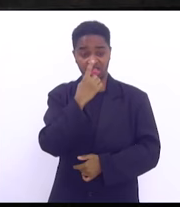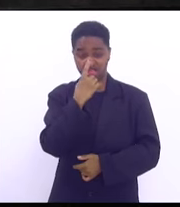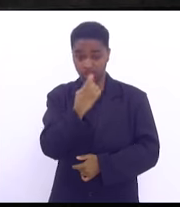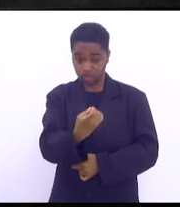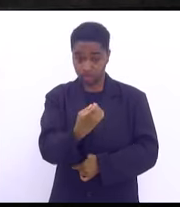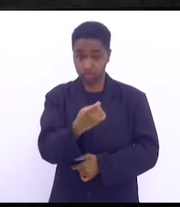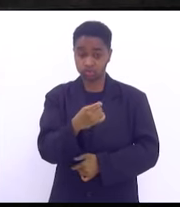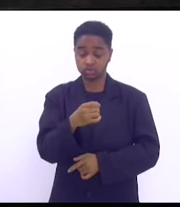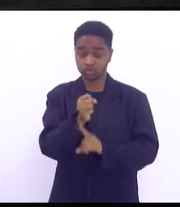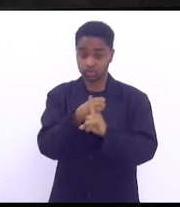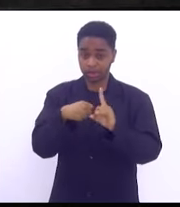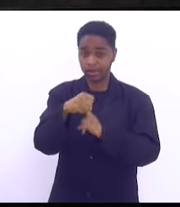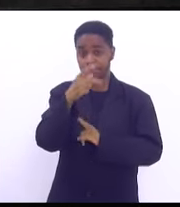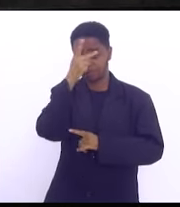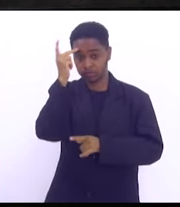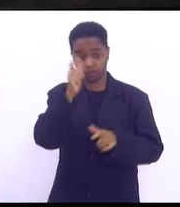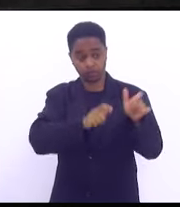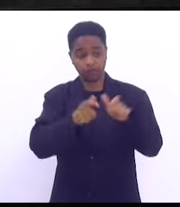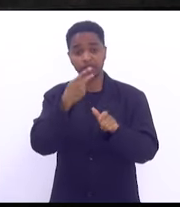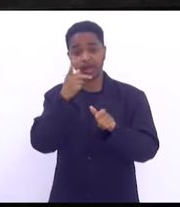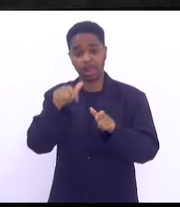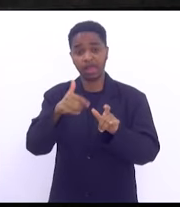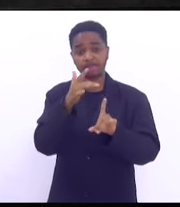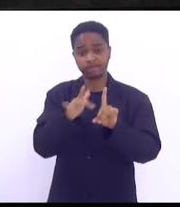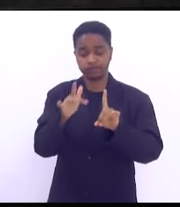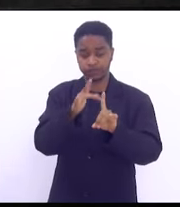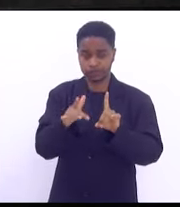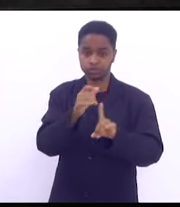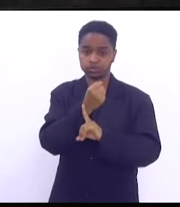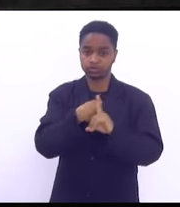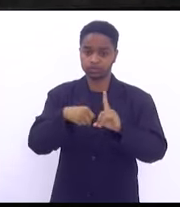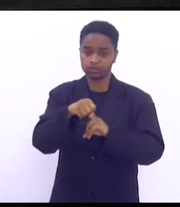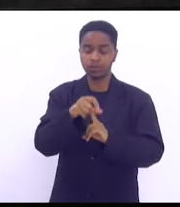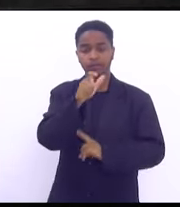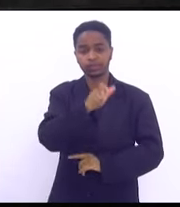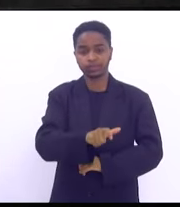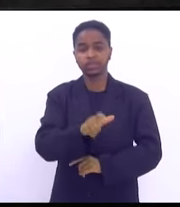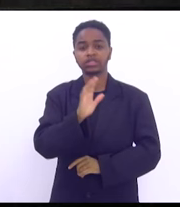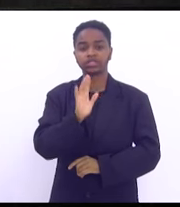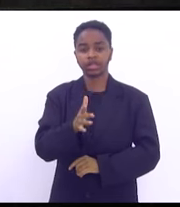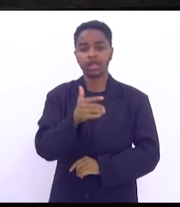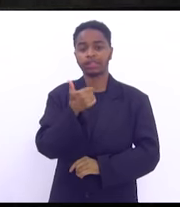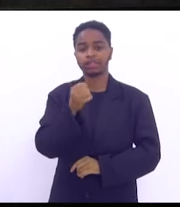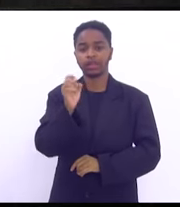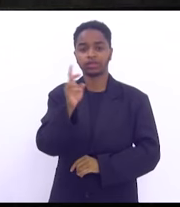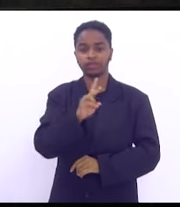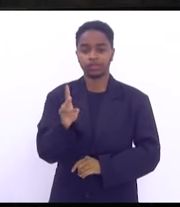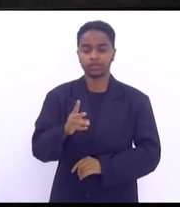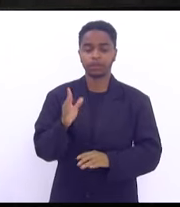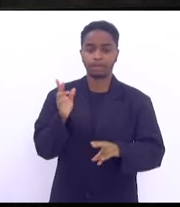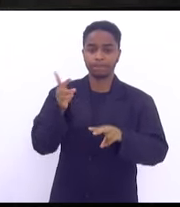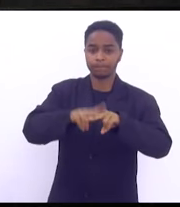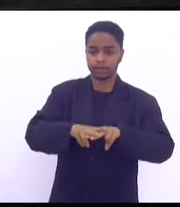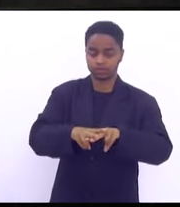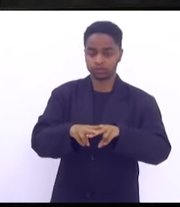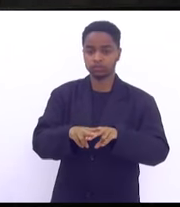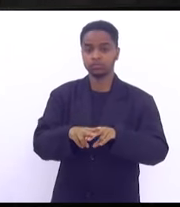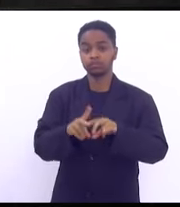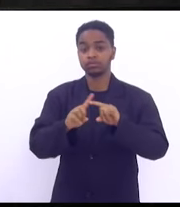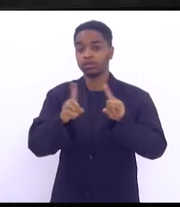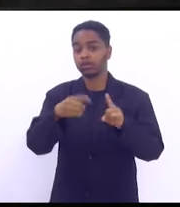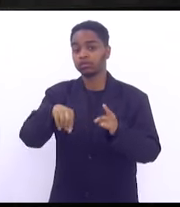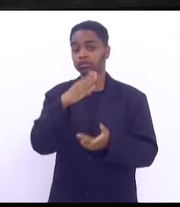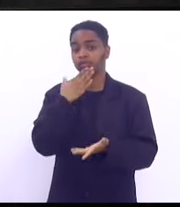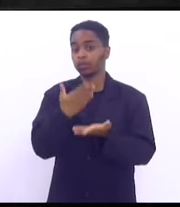ser vítima da sociedade. Este verme tinha 10 passagens pela polícia. E, pasmem, um